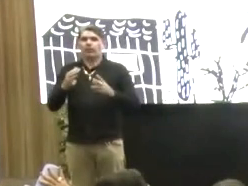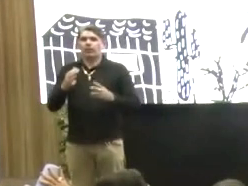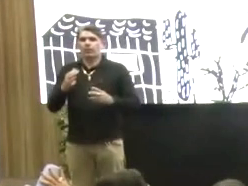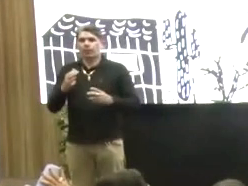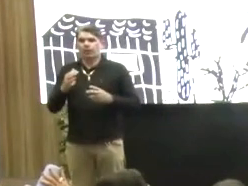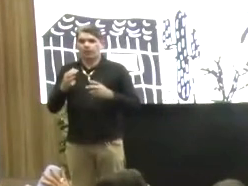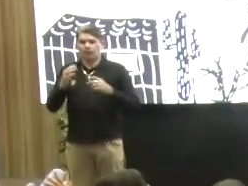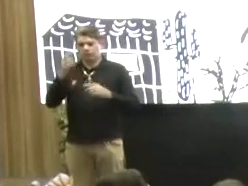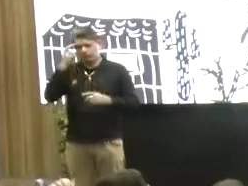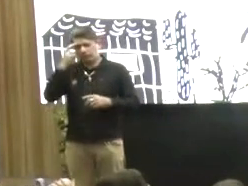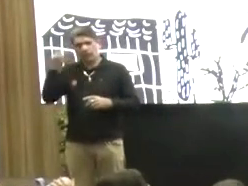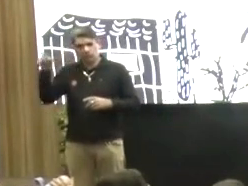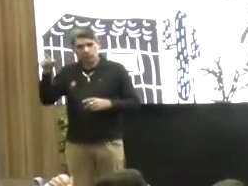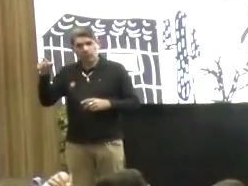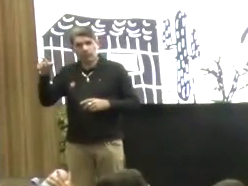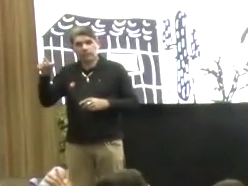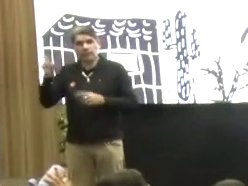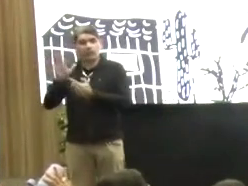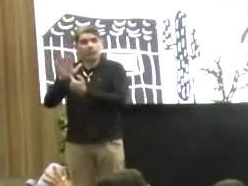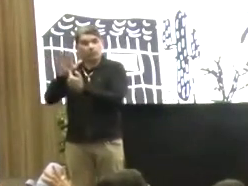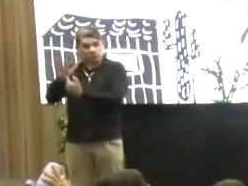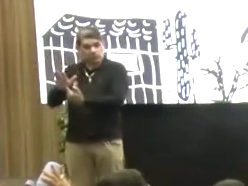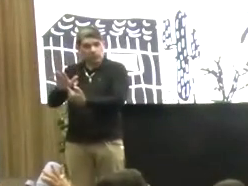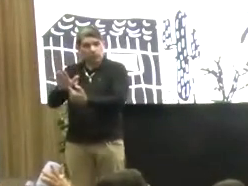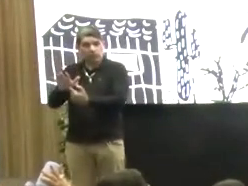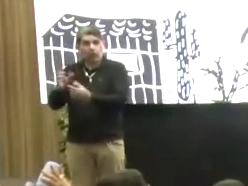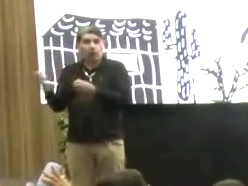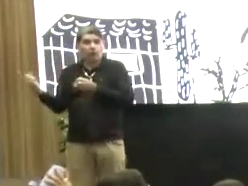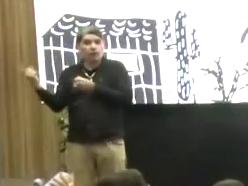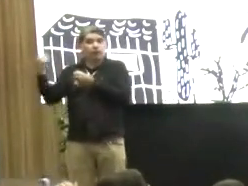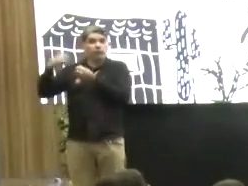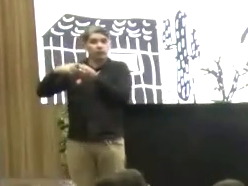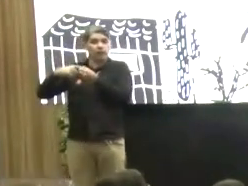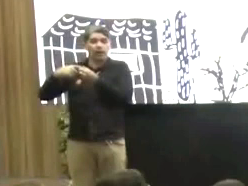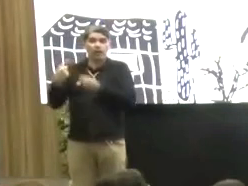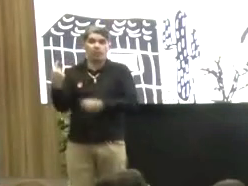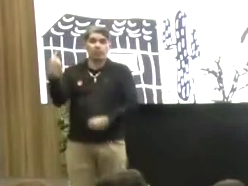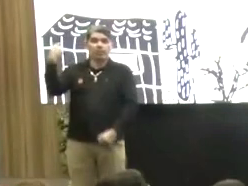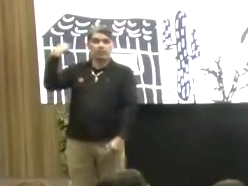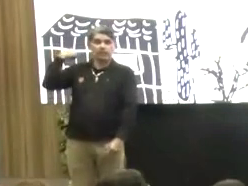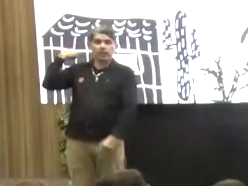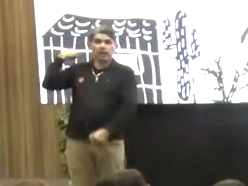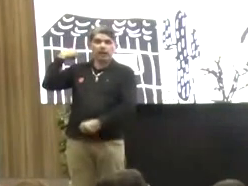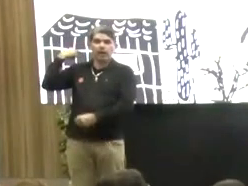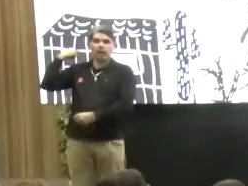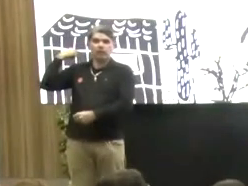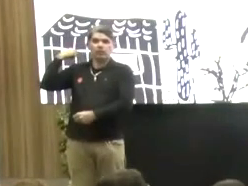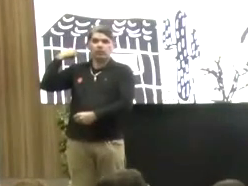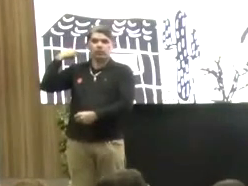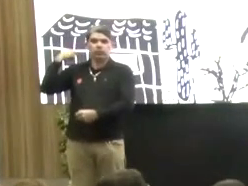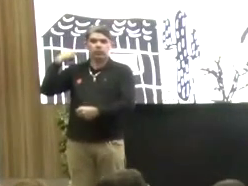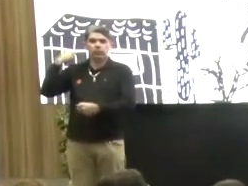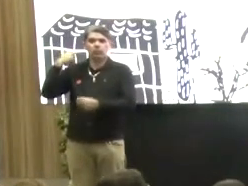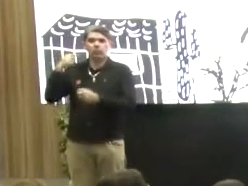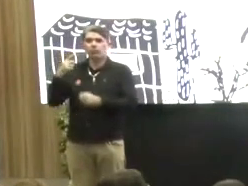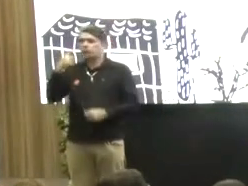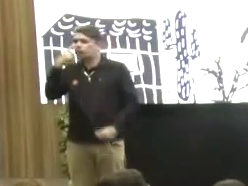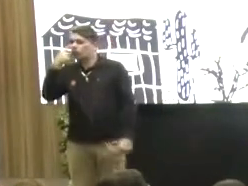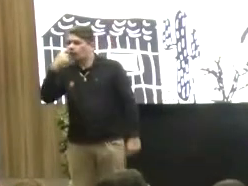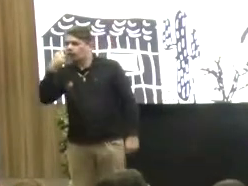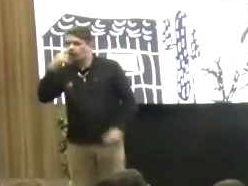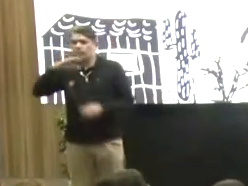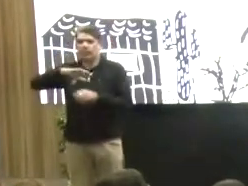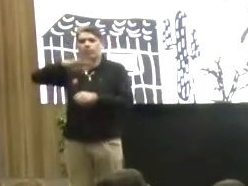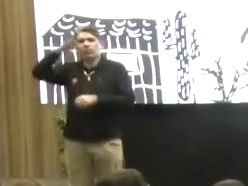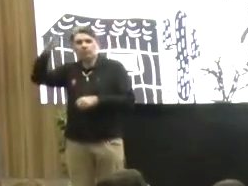de retomarmos na ancestralidade a convivência com a montanha, com o rio, como nossos parentes.